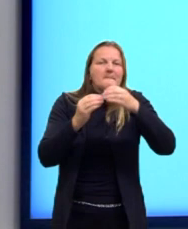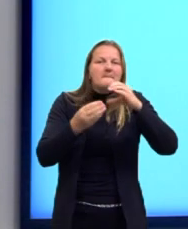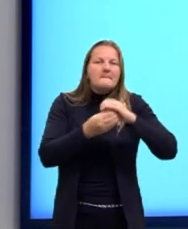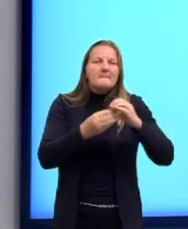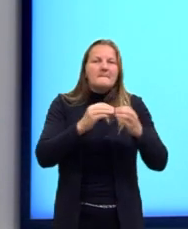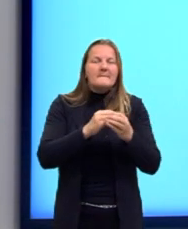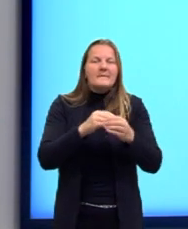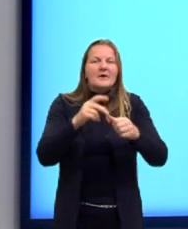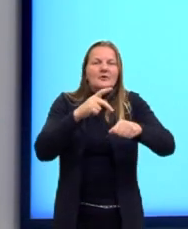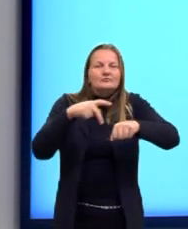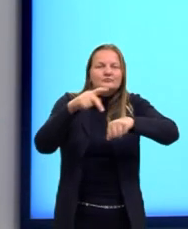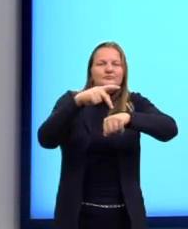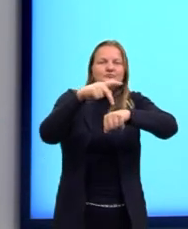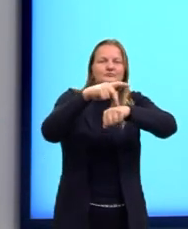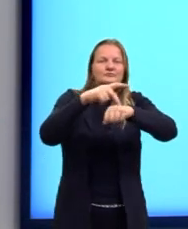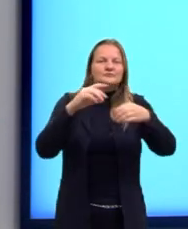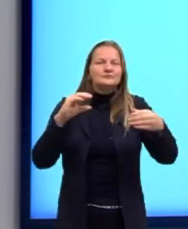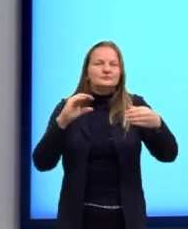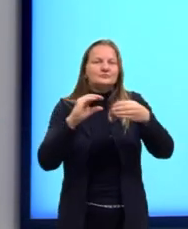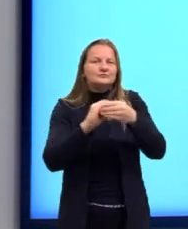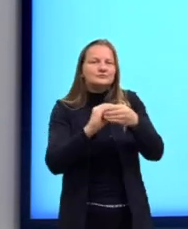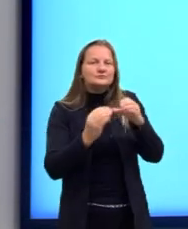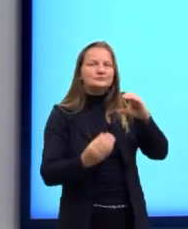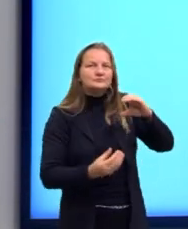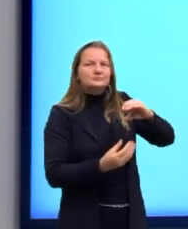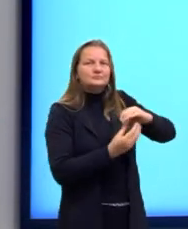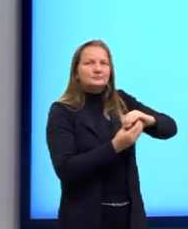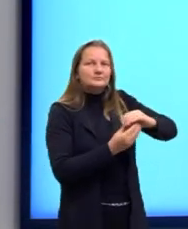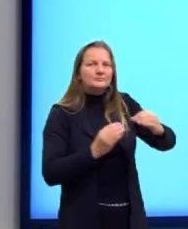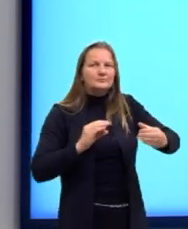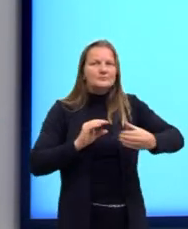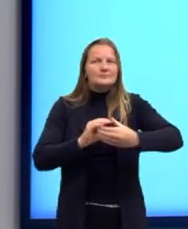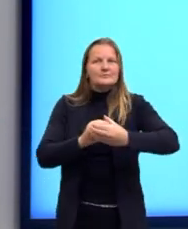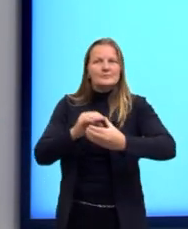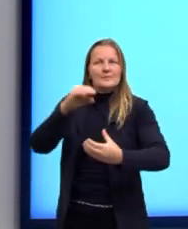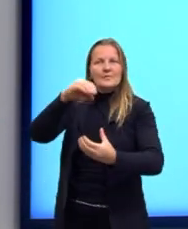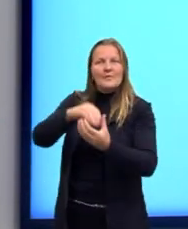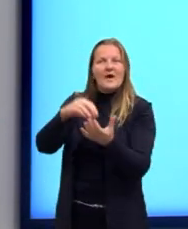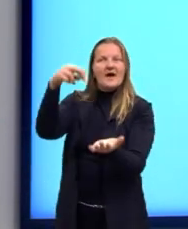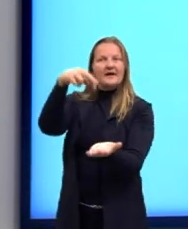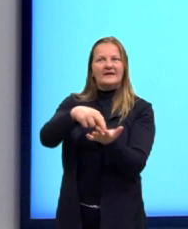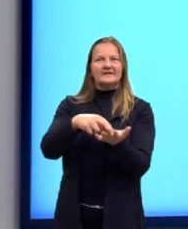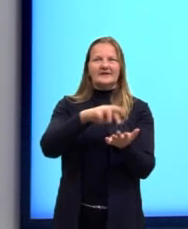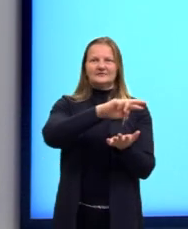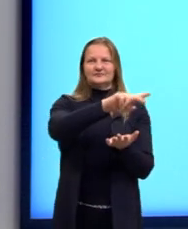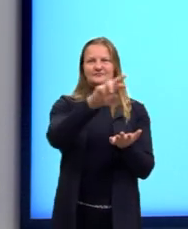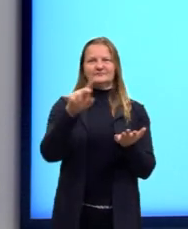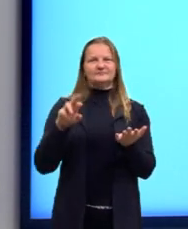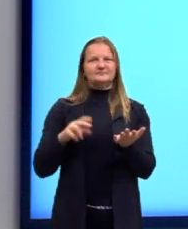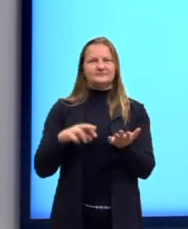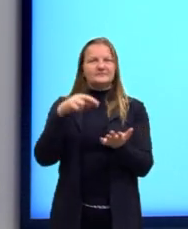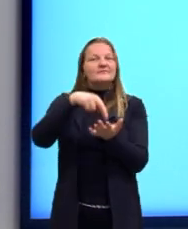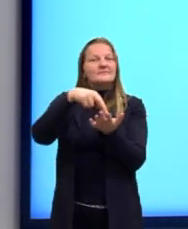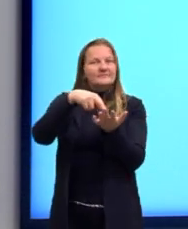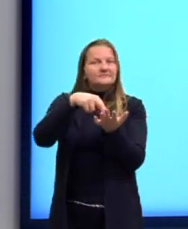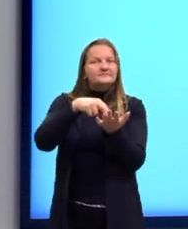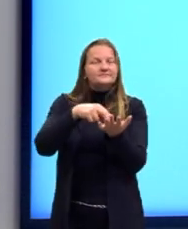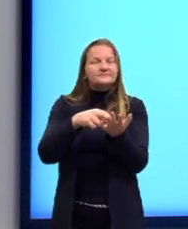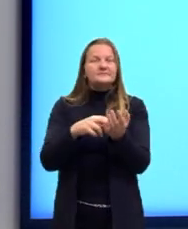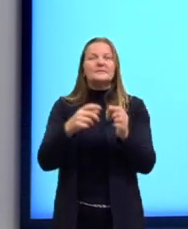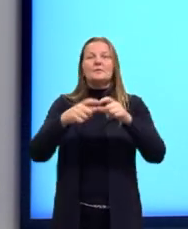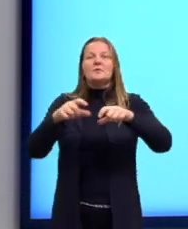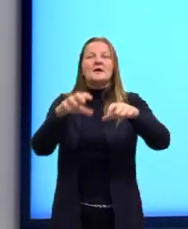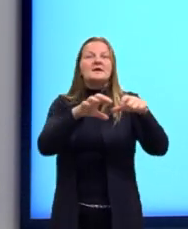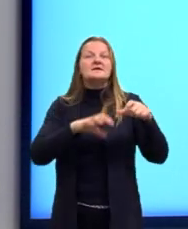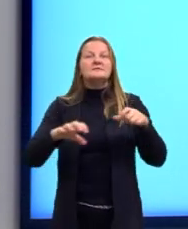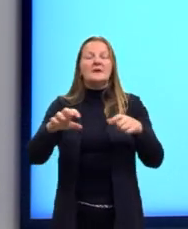e cada uma vai ter né a sua realidade cada uma representa de fato um espaço